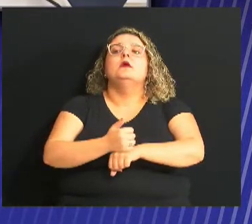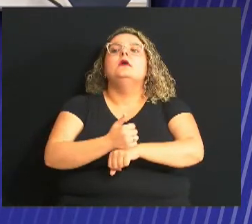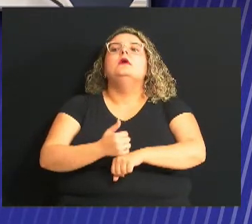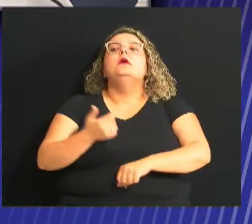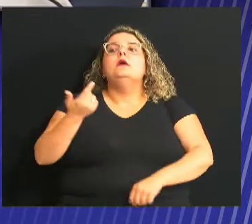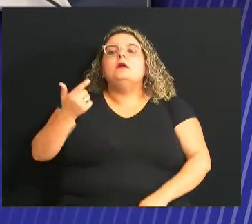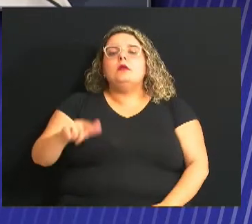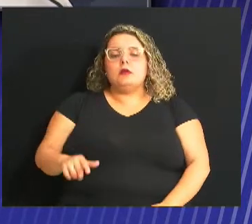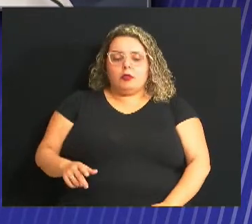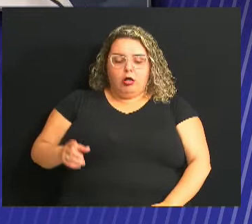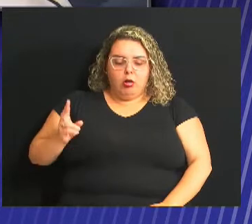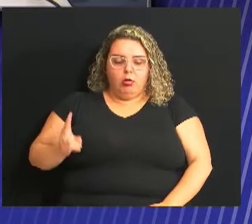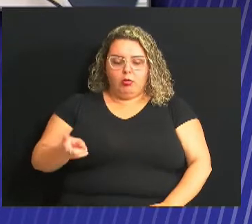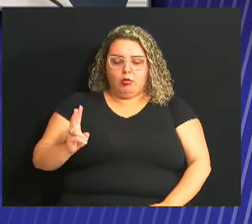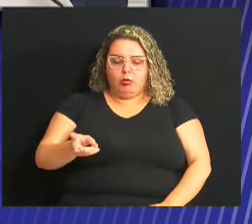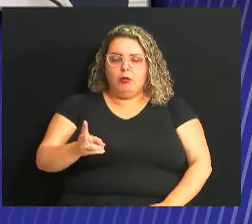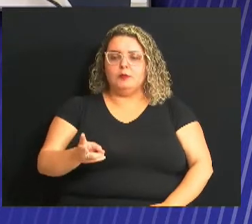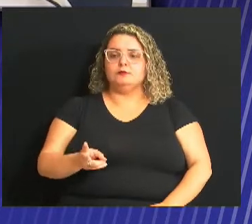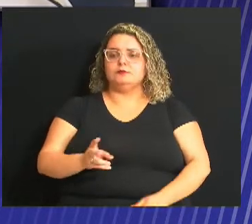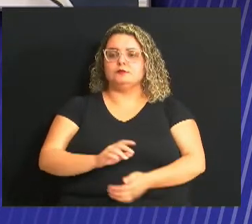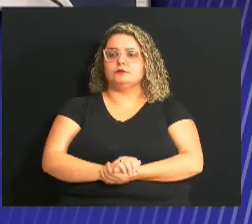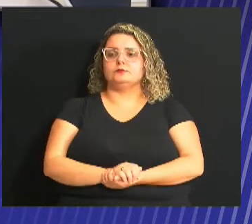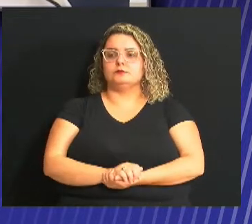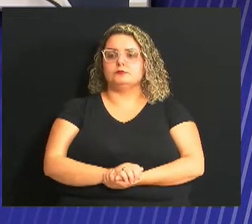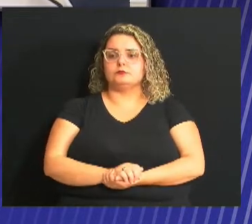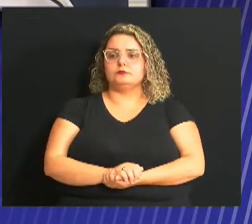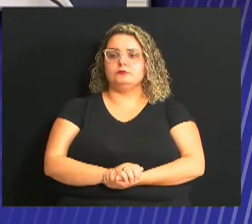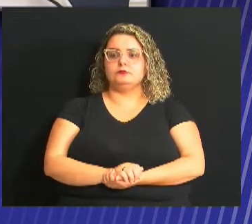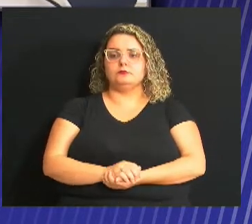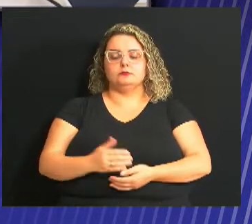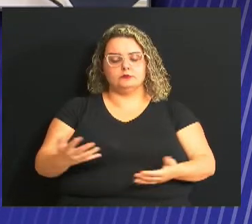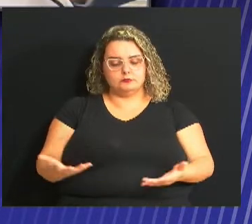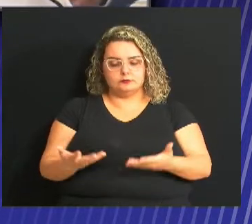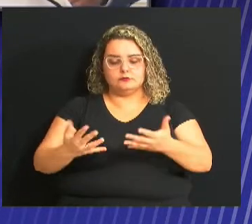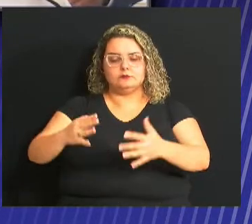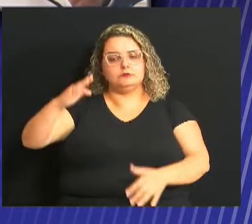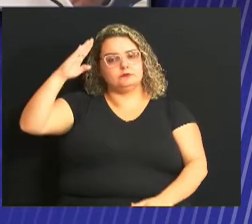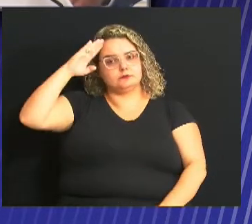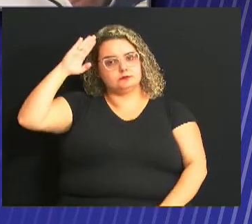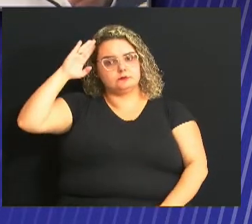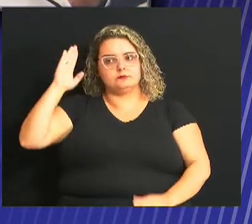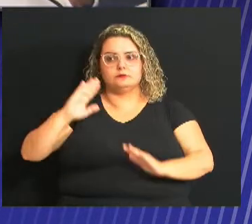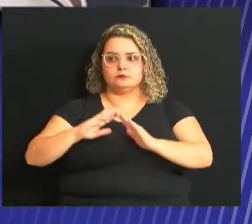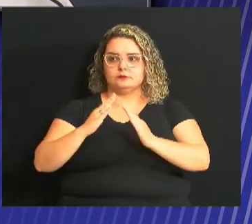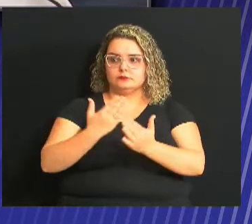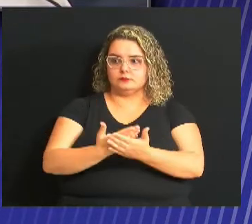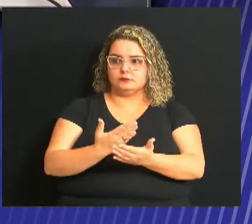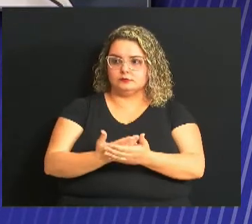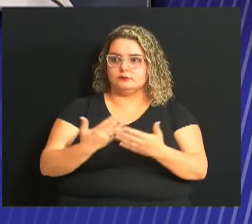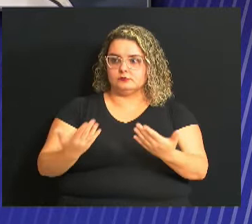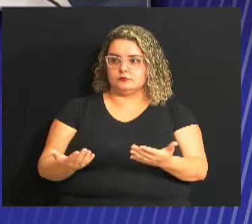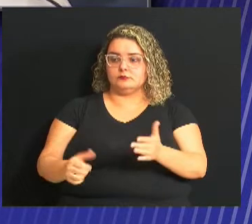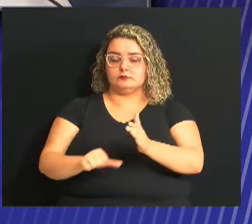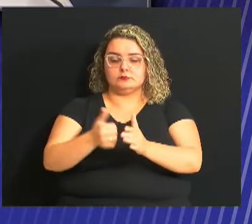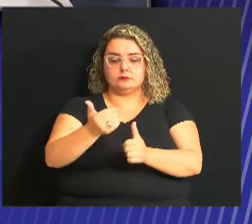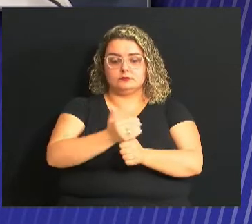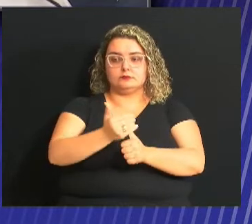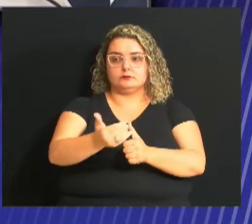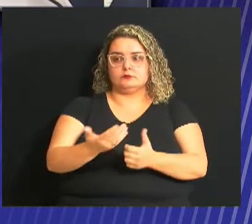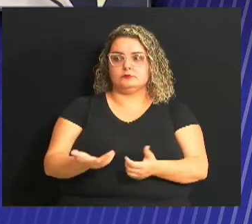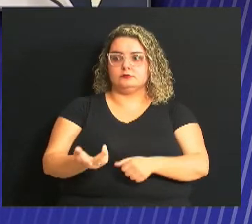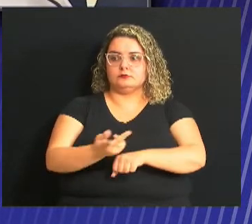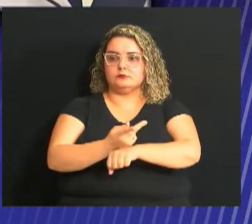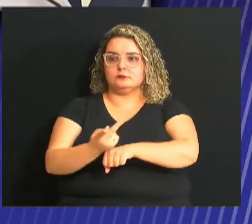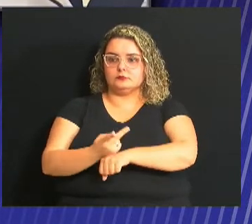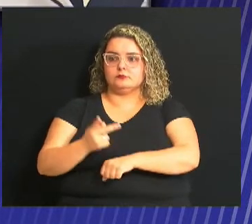continuem cada vez mais dedicando à vida acadêmica, à vida escolar. E desde o meu primeiro mandato eu procurava o